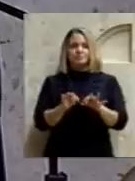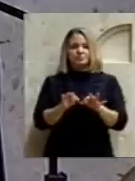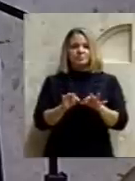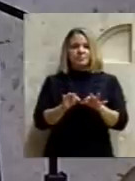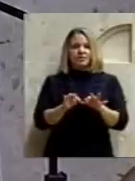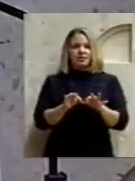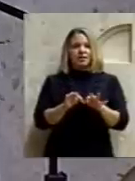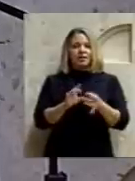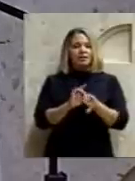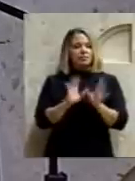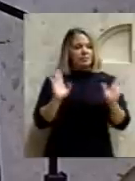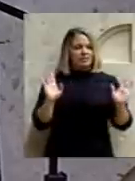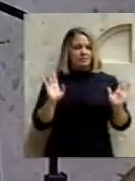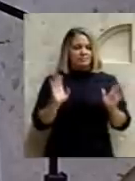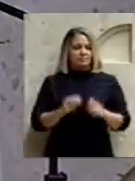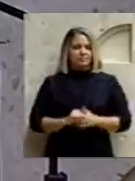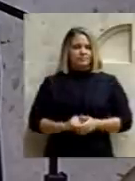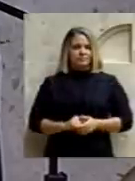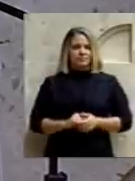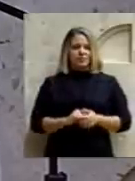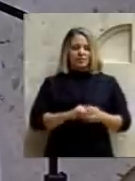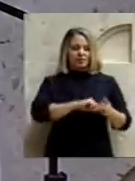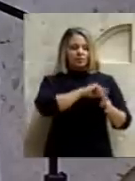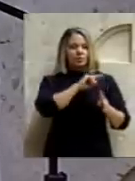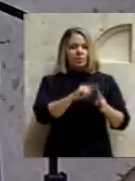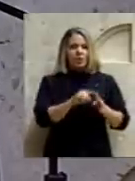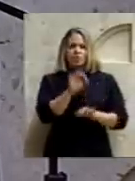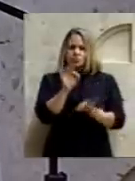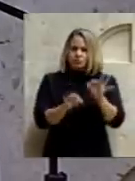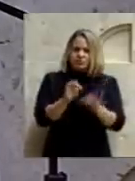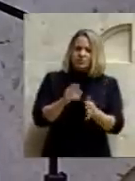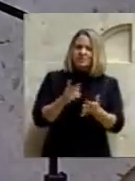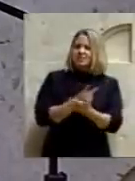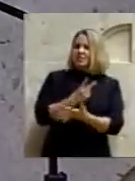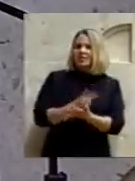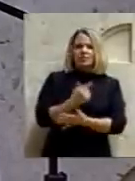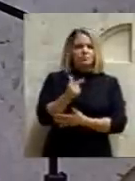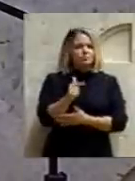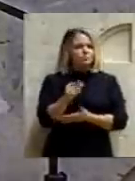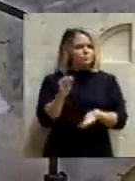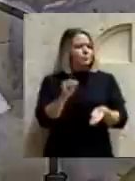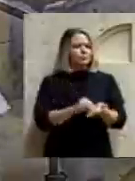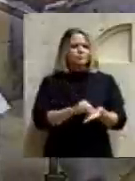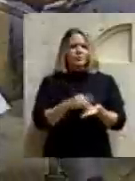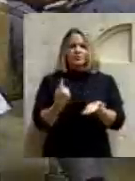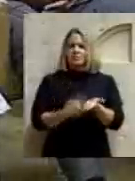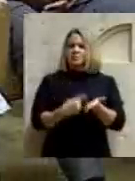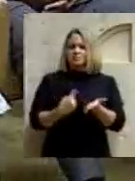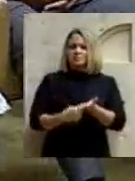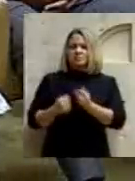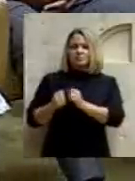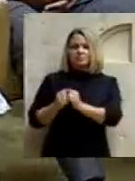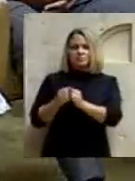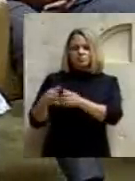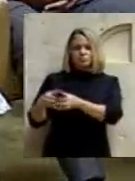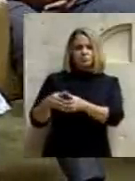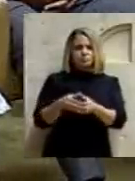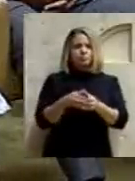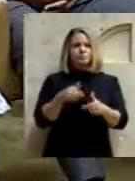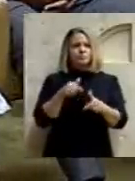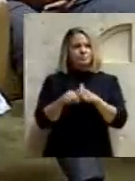jurídico permite. Justiça que falha, que não tem compromisso com a sua